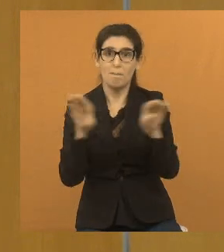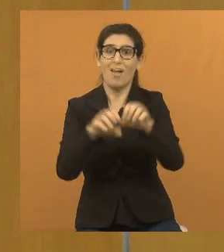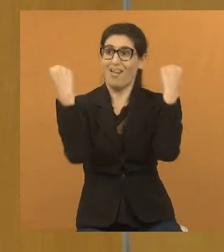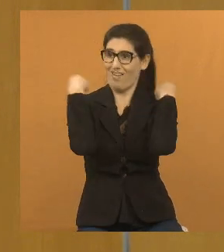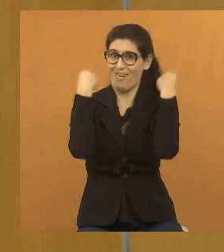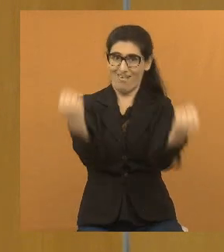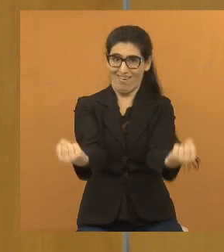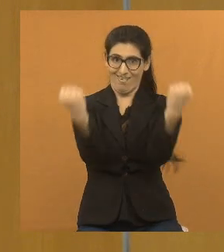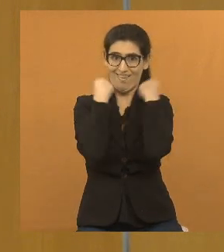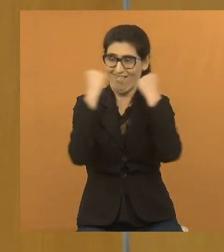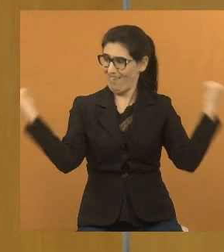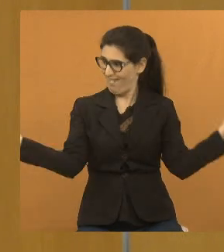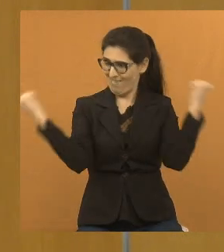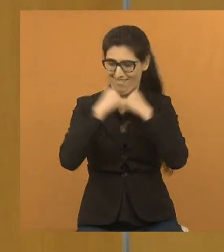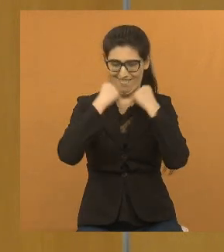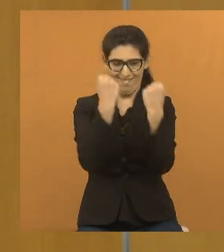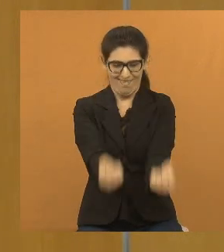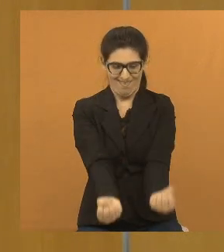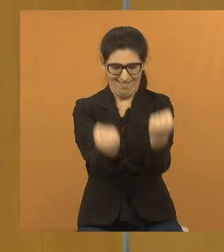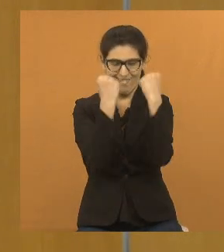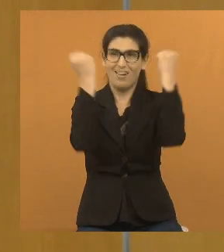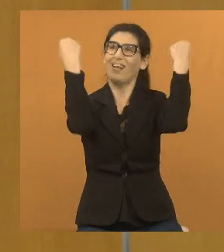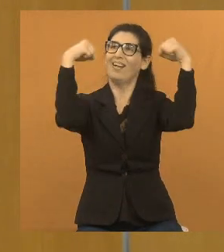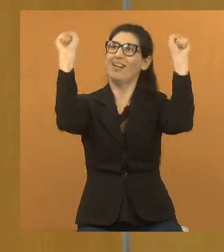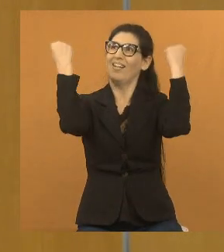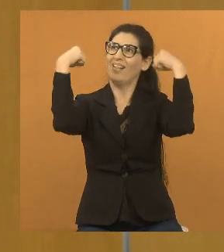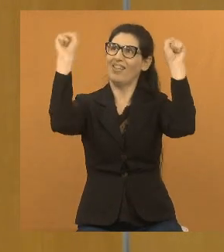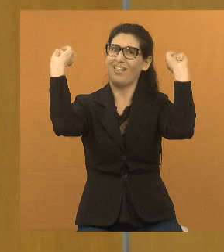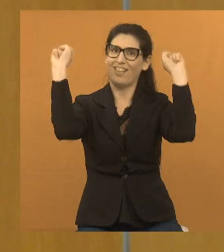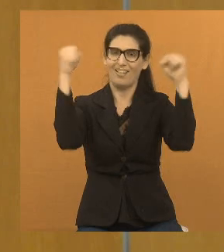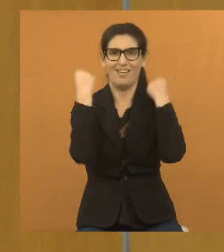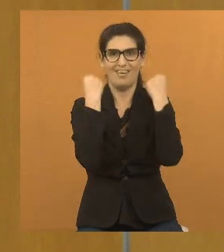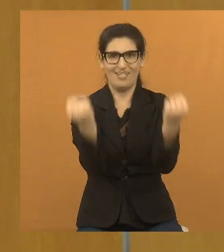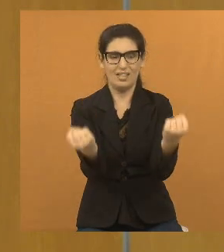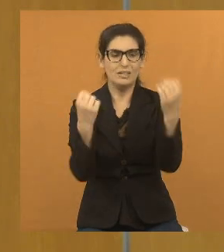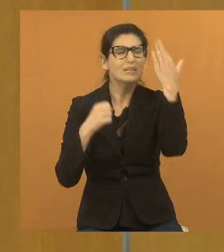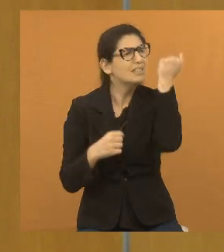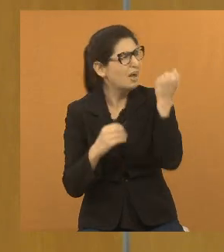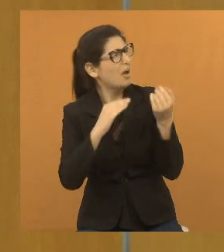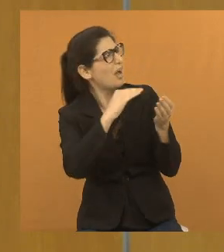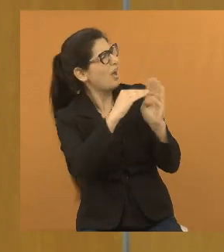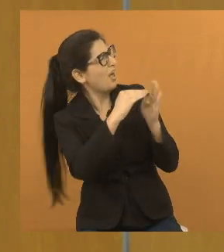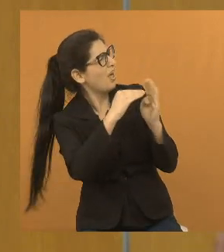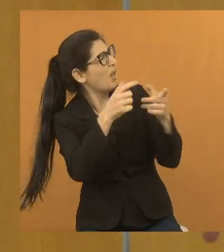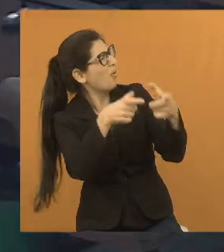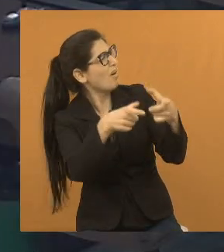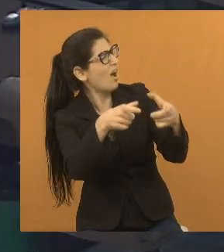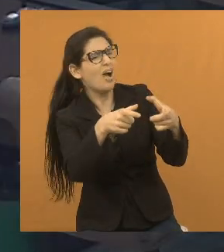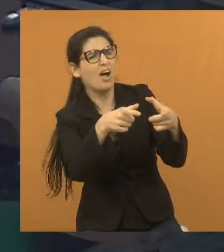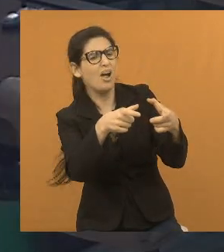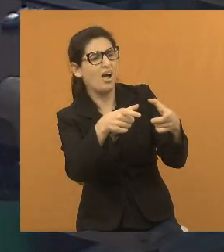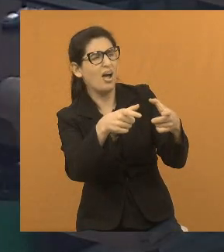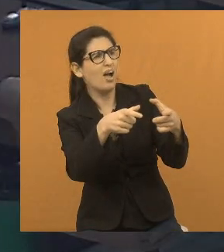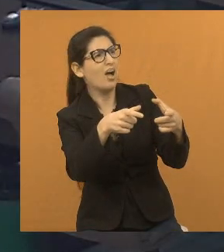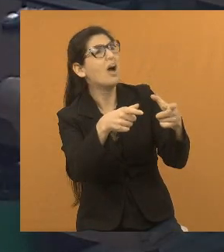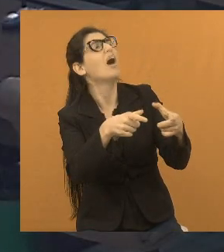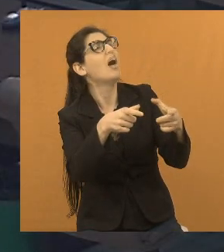livre. Ali, mais especificamente, acho que é no Jardim Santa Maria, é isso, Parque Brasil? Santa